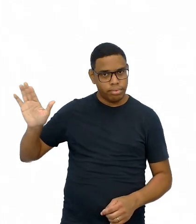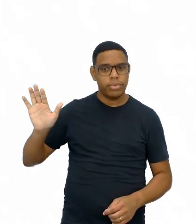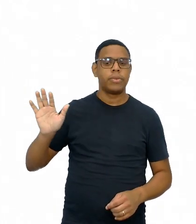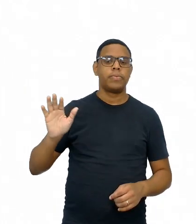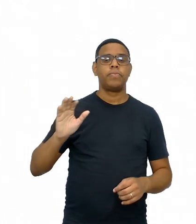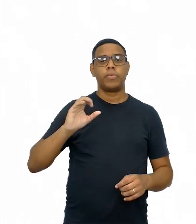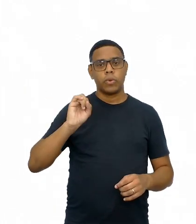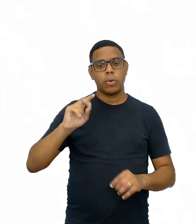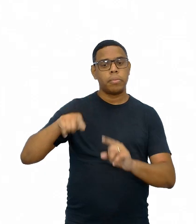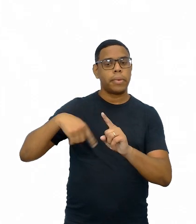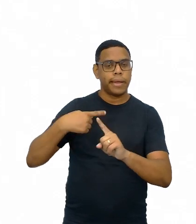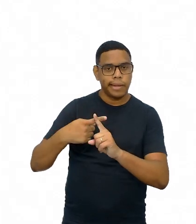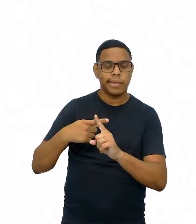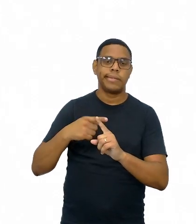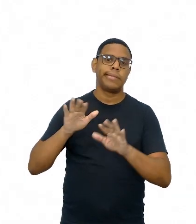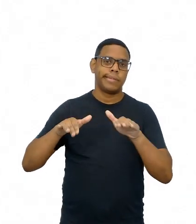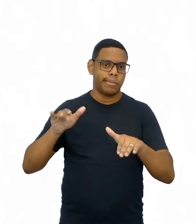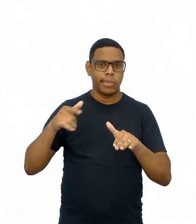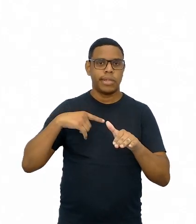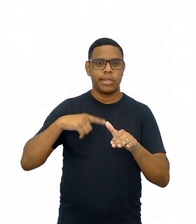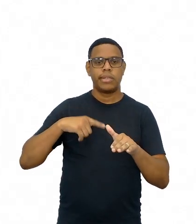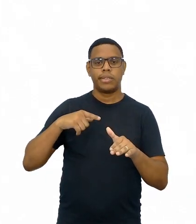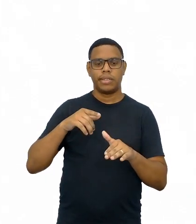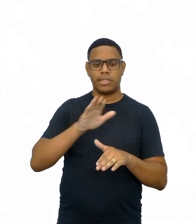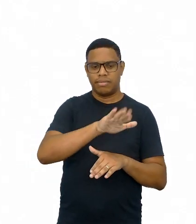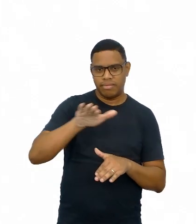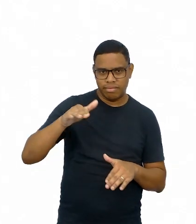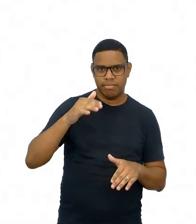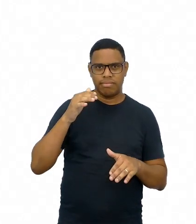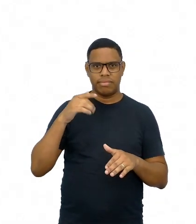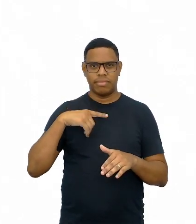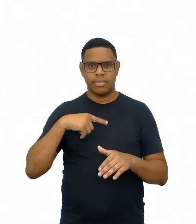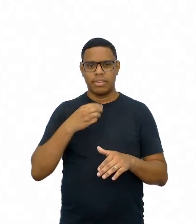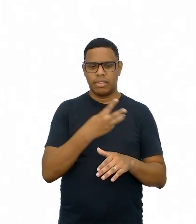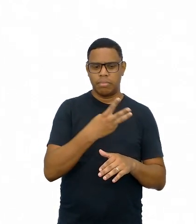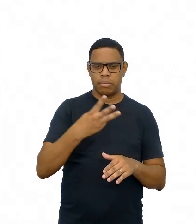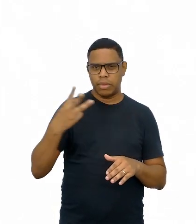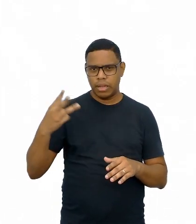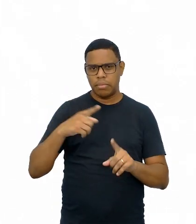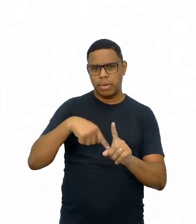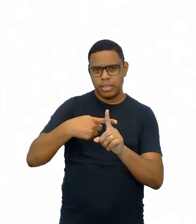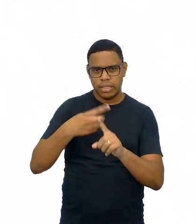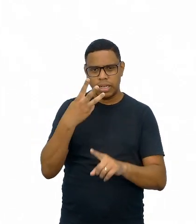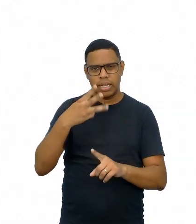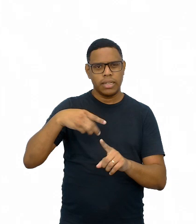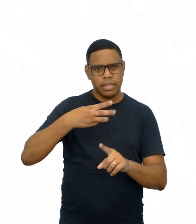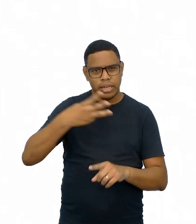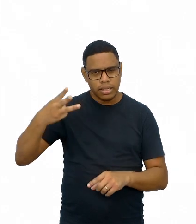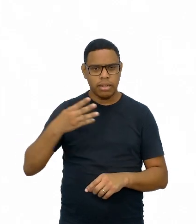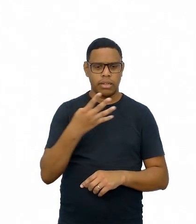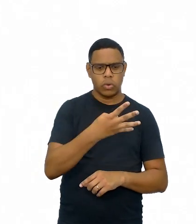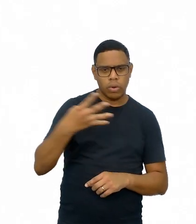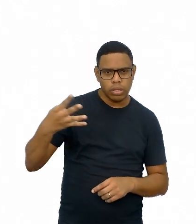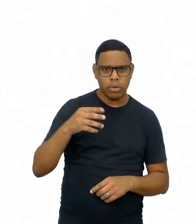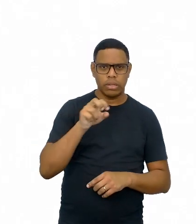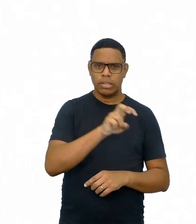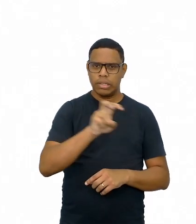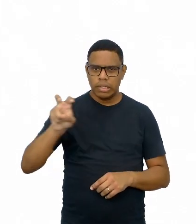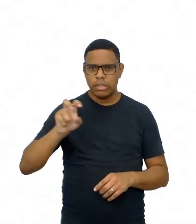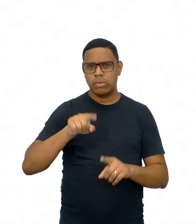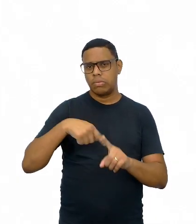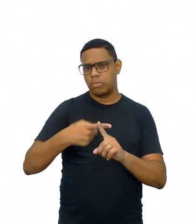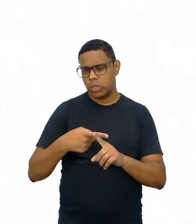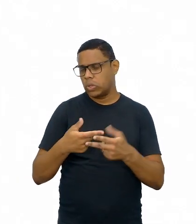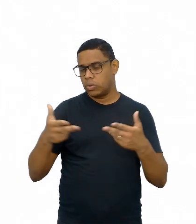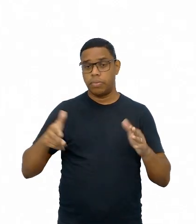estar ampliando isso, dependendo do nível da minha turma, de 3 em 3, 4 em 4, 5 em 5, enfim. E